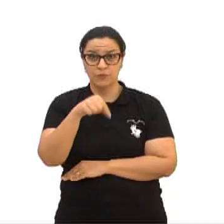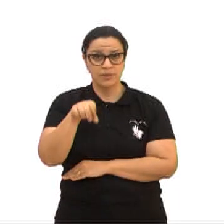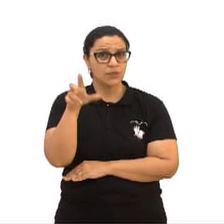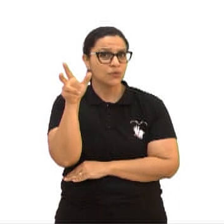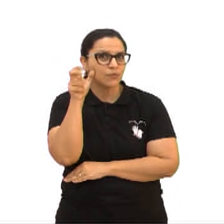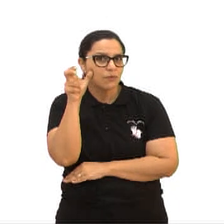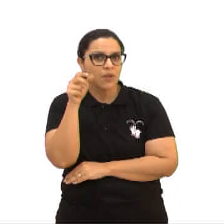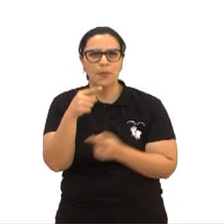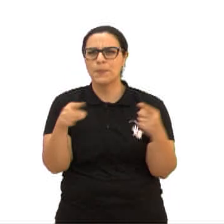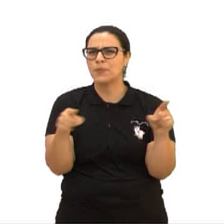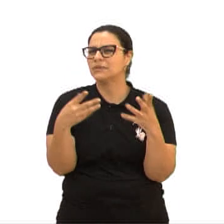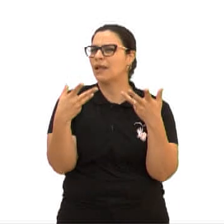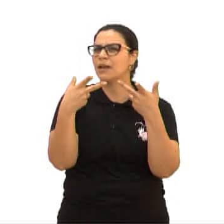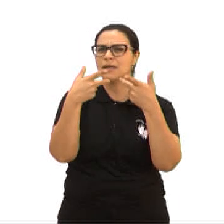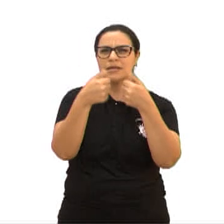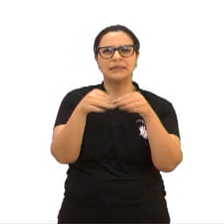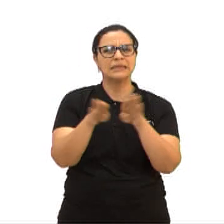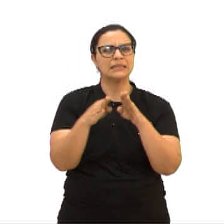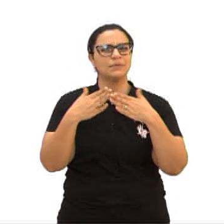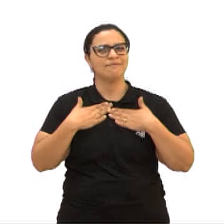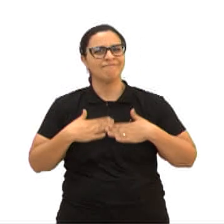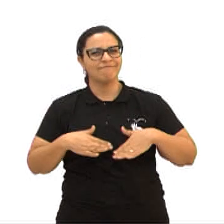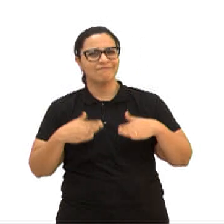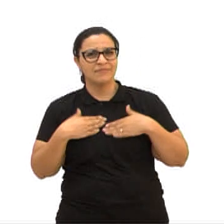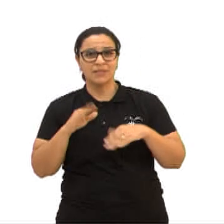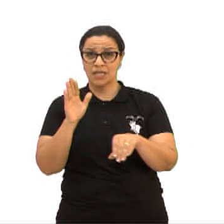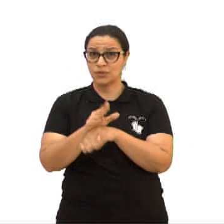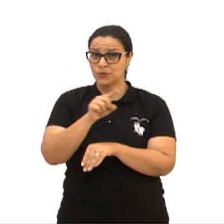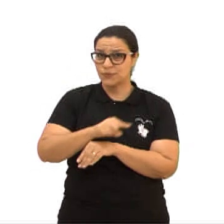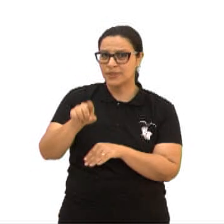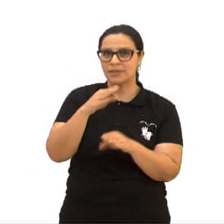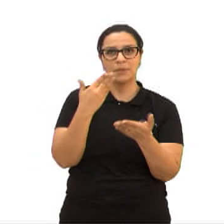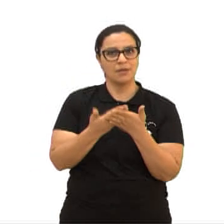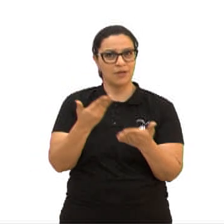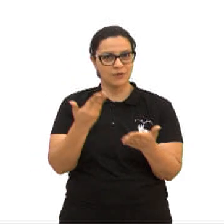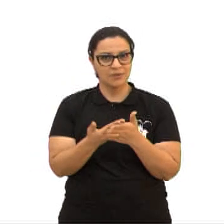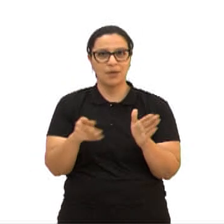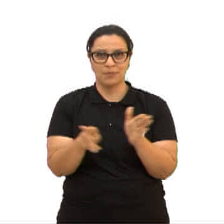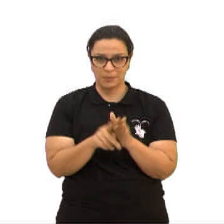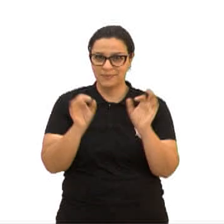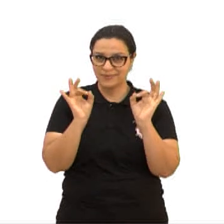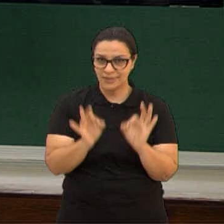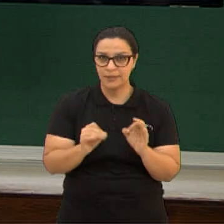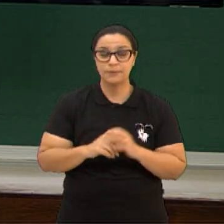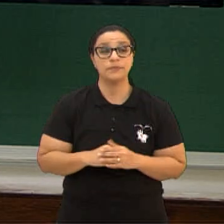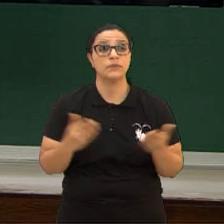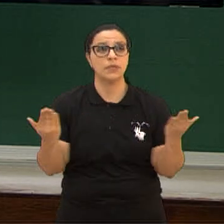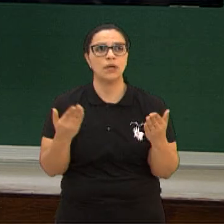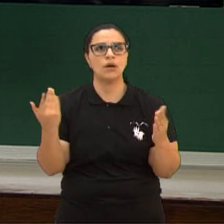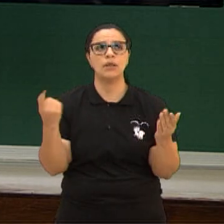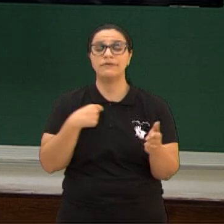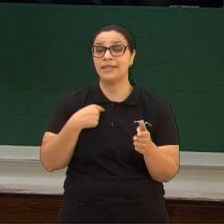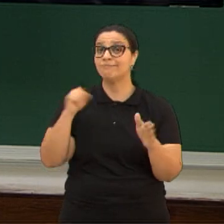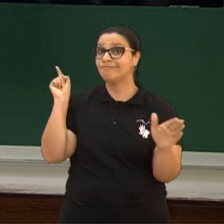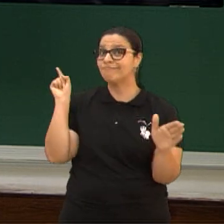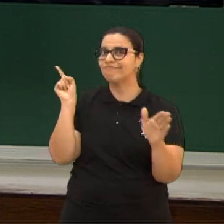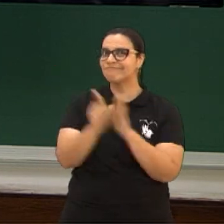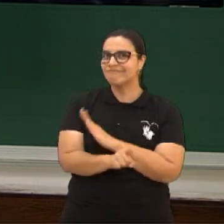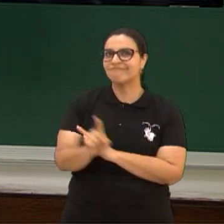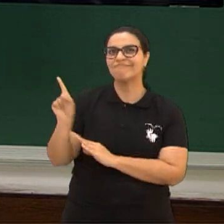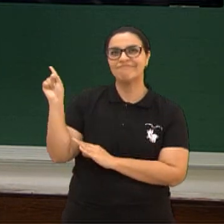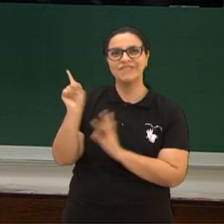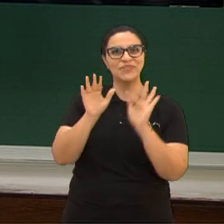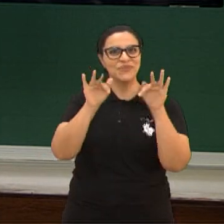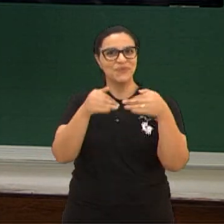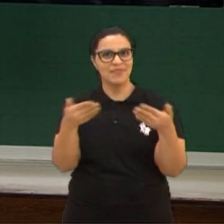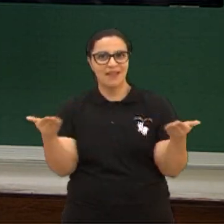música, ela é linda, ela é suave, ajuda vocês a estudar, inclusive. Vamos então